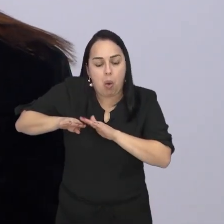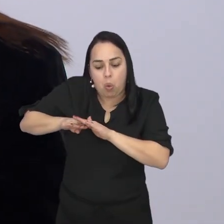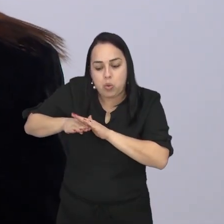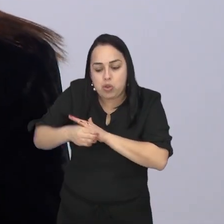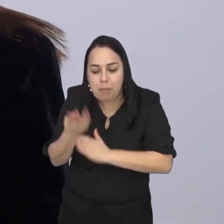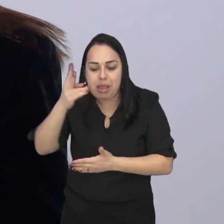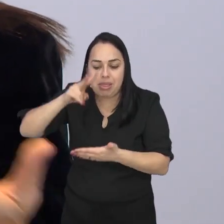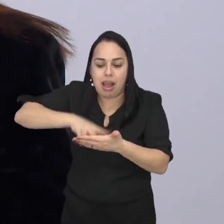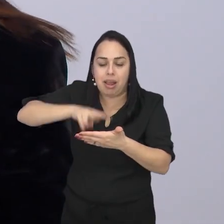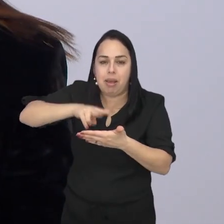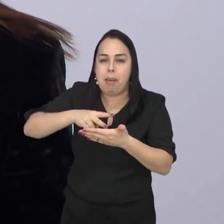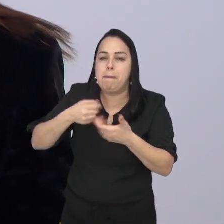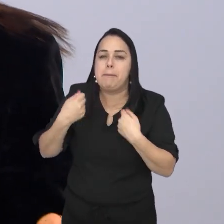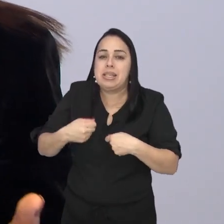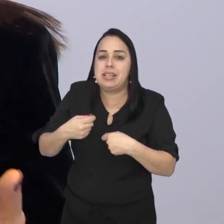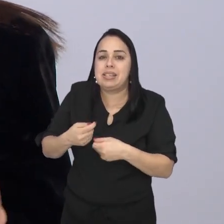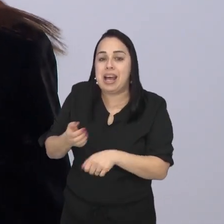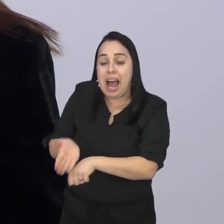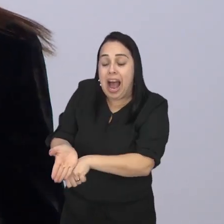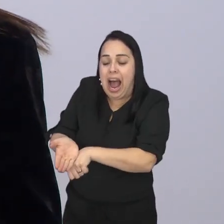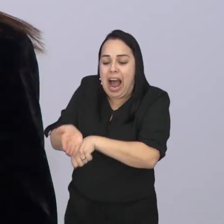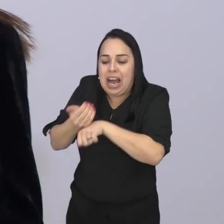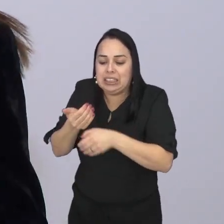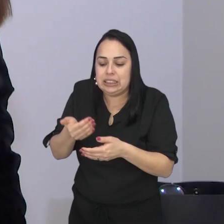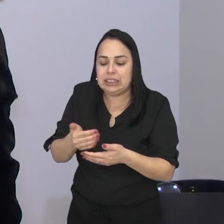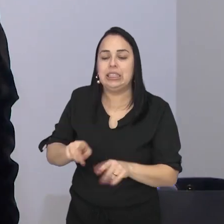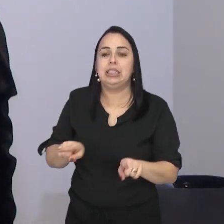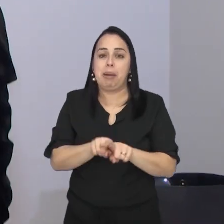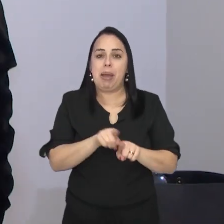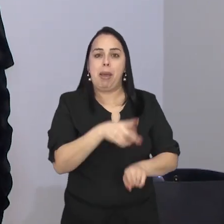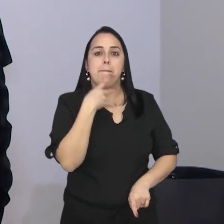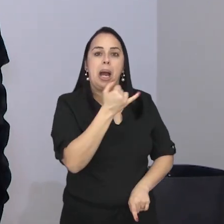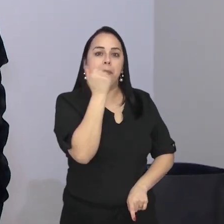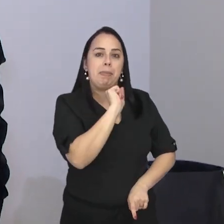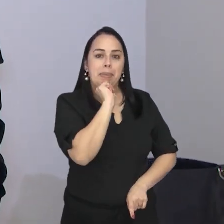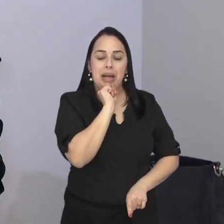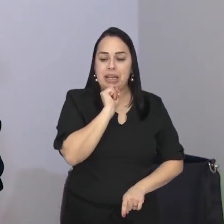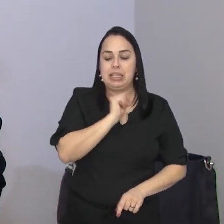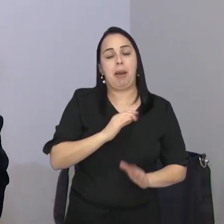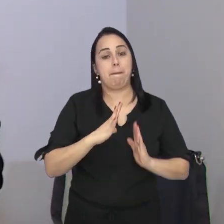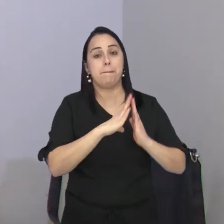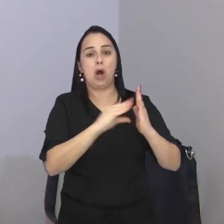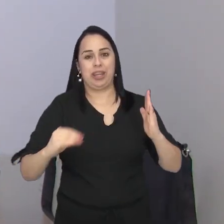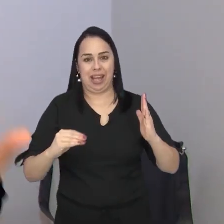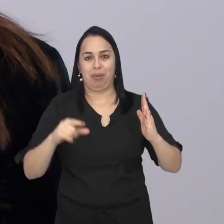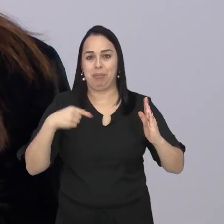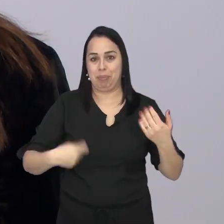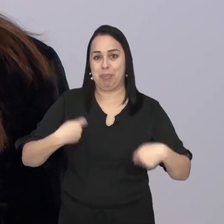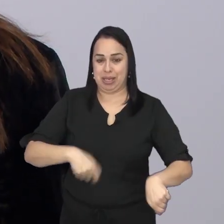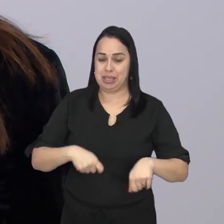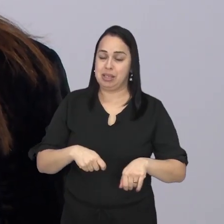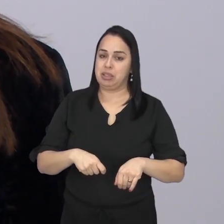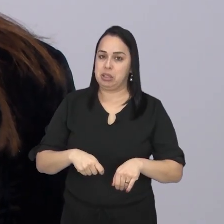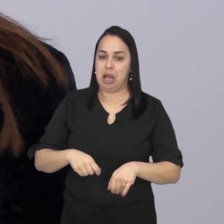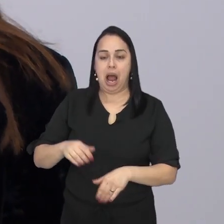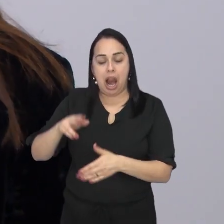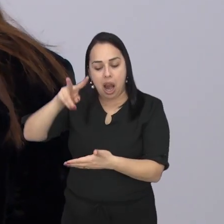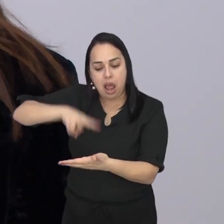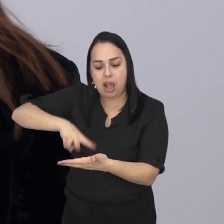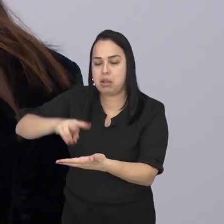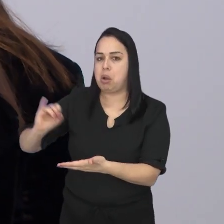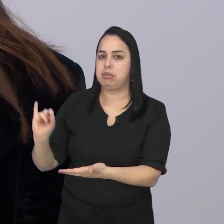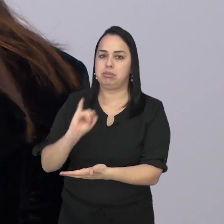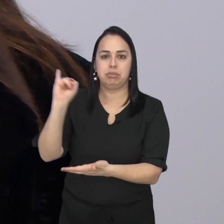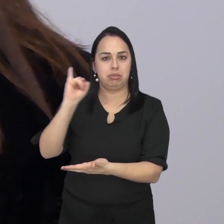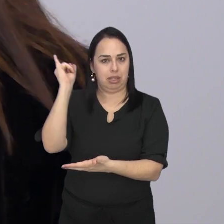diz que esse hábito da leitura deve começar logo cedo e pelos exemplos dos pais dentro de casa. Eu acho que a leitura é fundamental em